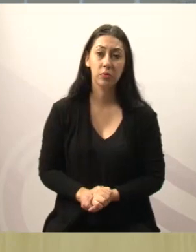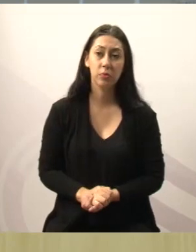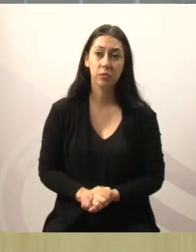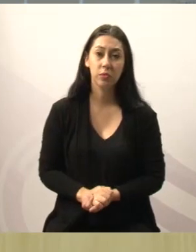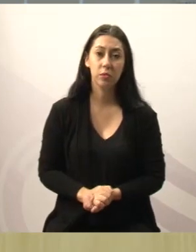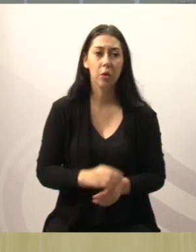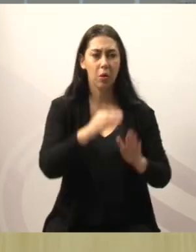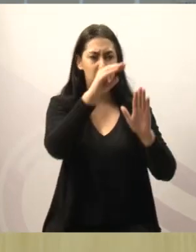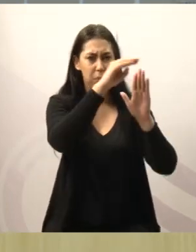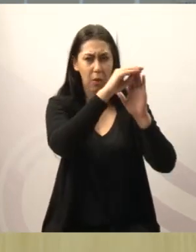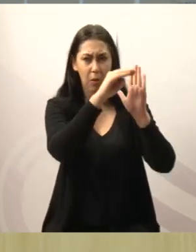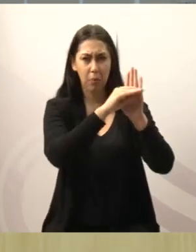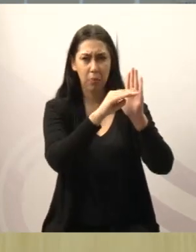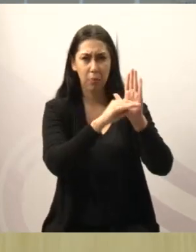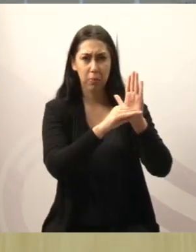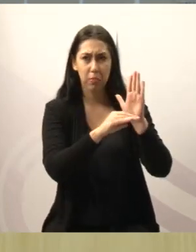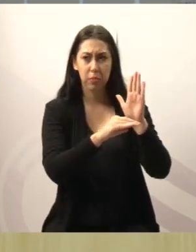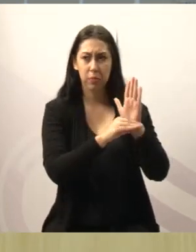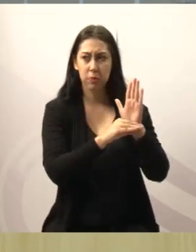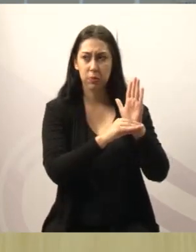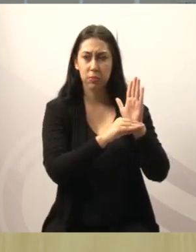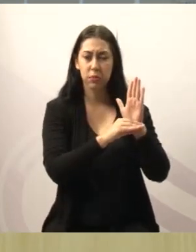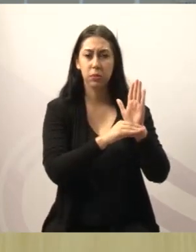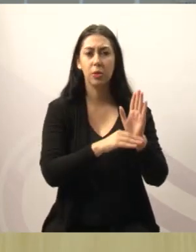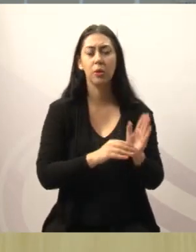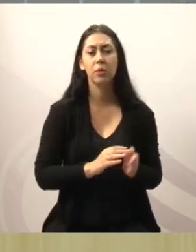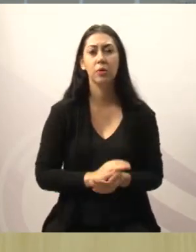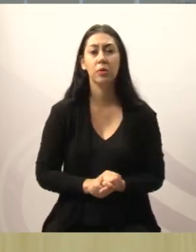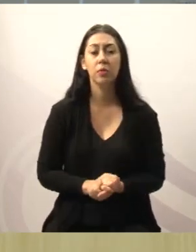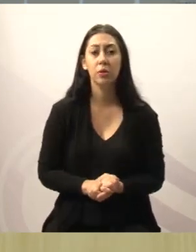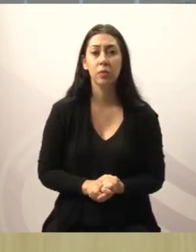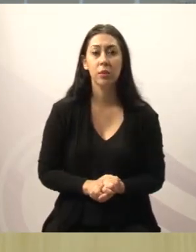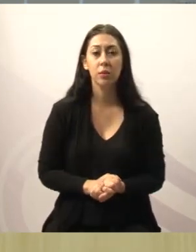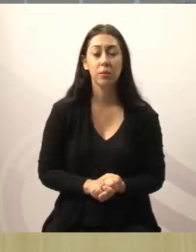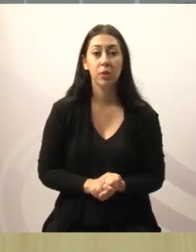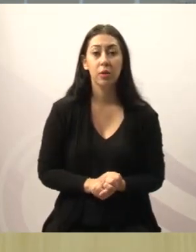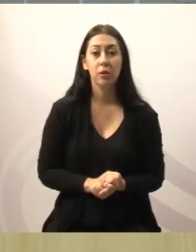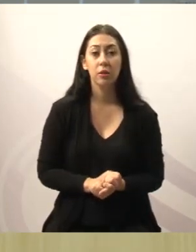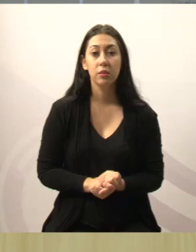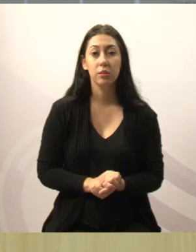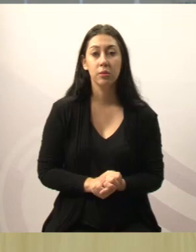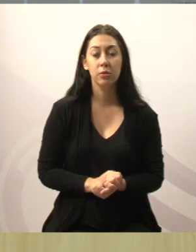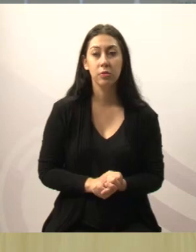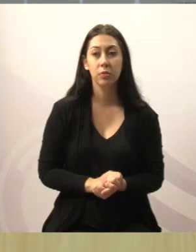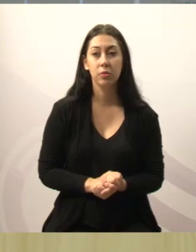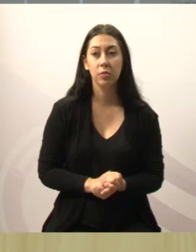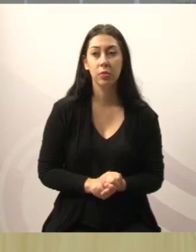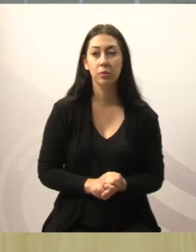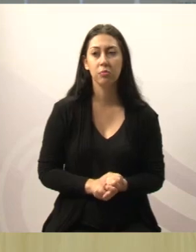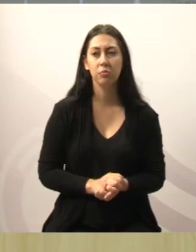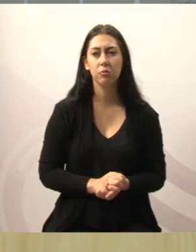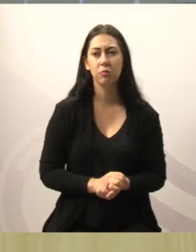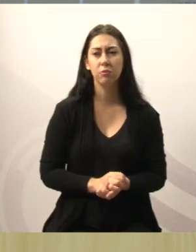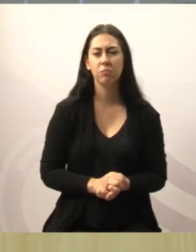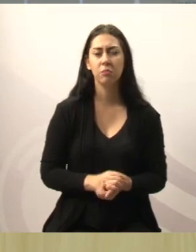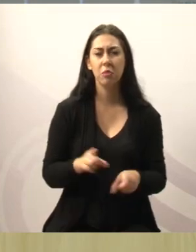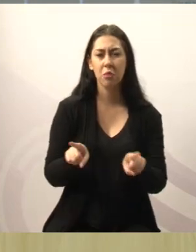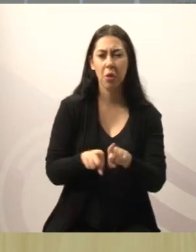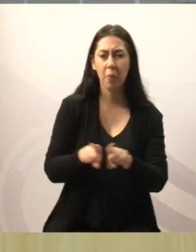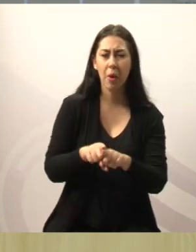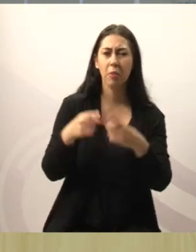cumpridas as formalidades regimentais, seja constado na ata dos trabalhos dessa sessão o registro de